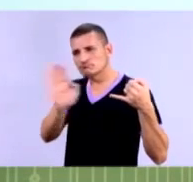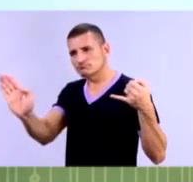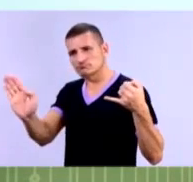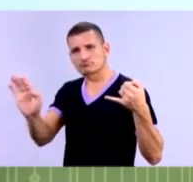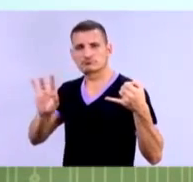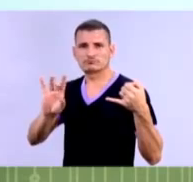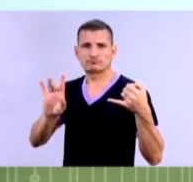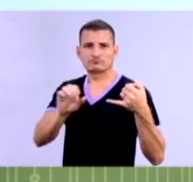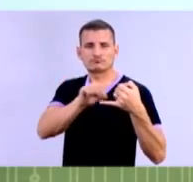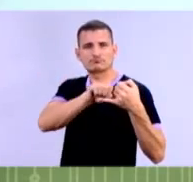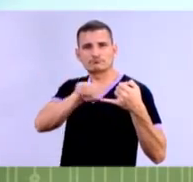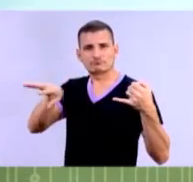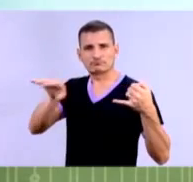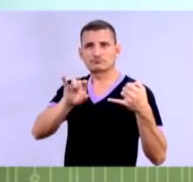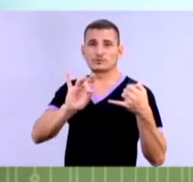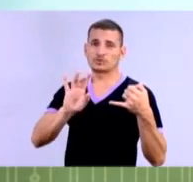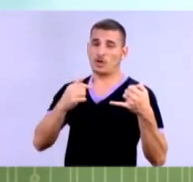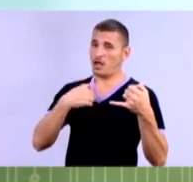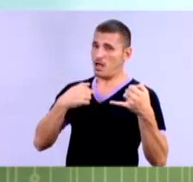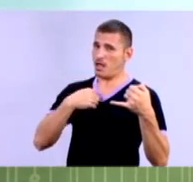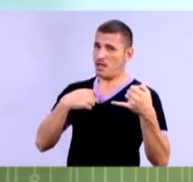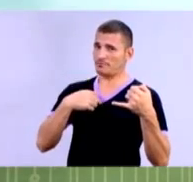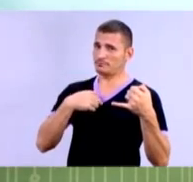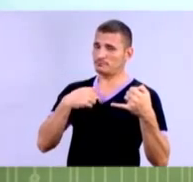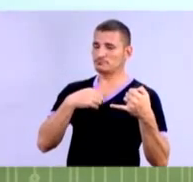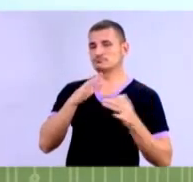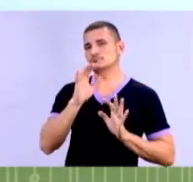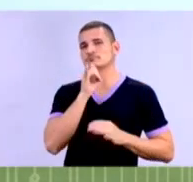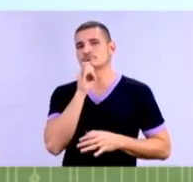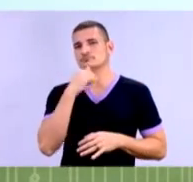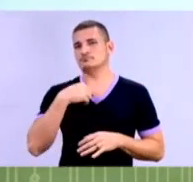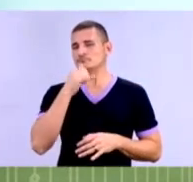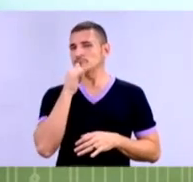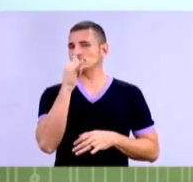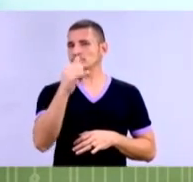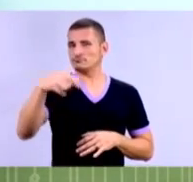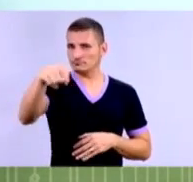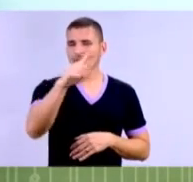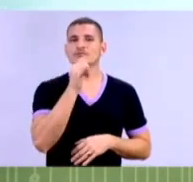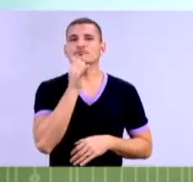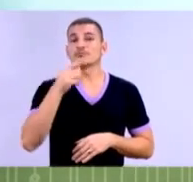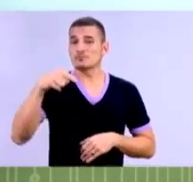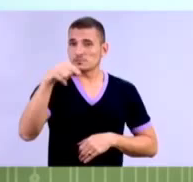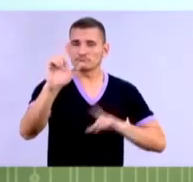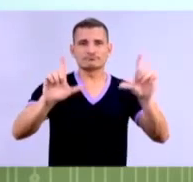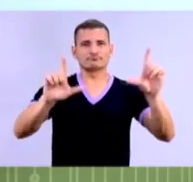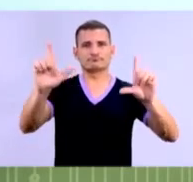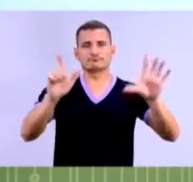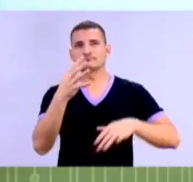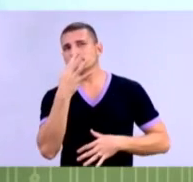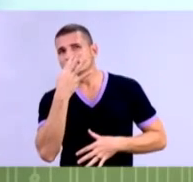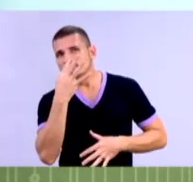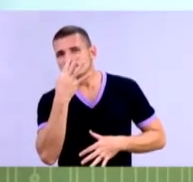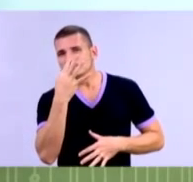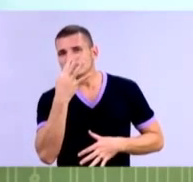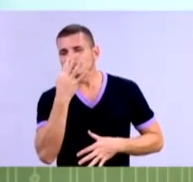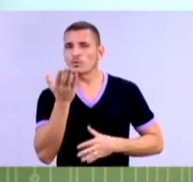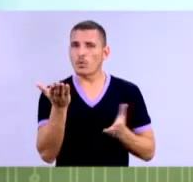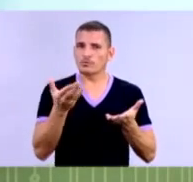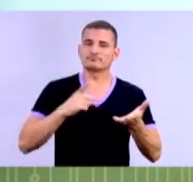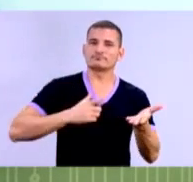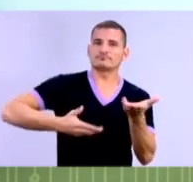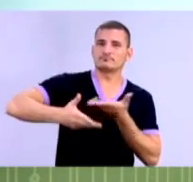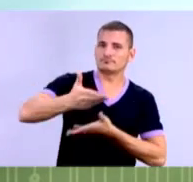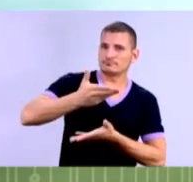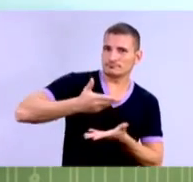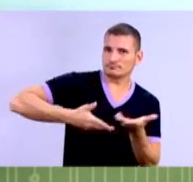Por exemplo, só eu falo com vocês, vamos imaginar a televisão. Vocês estão assistindo televisão, é claro que hoje tem a interatividade,